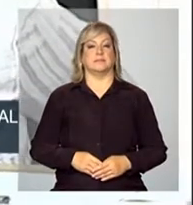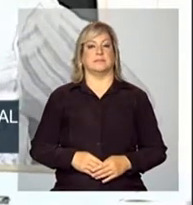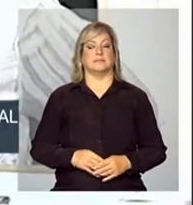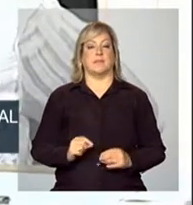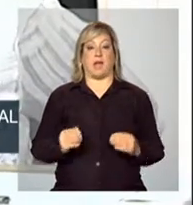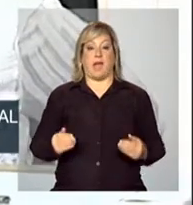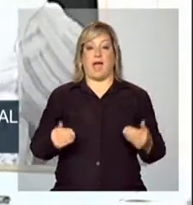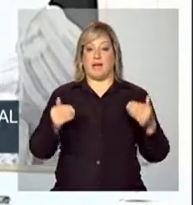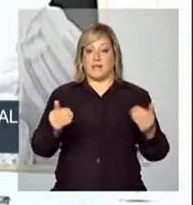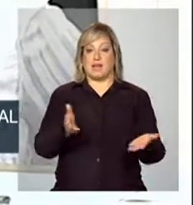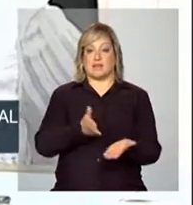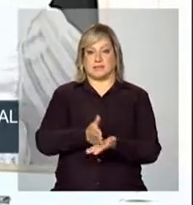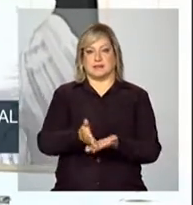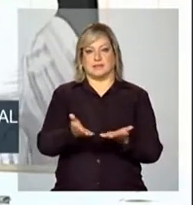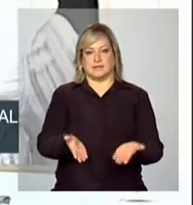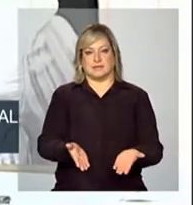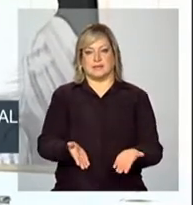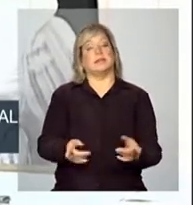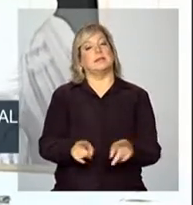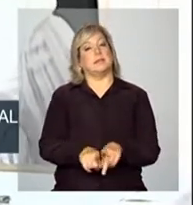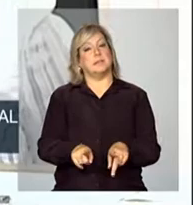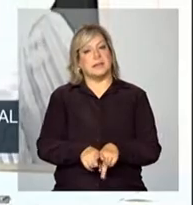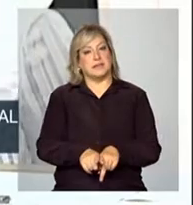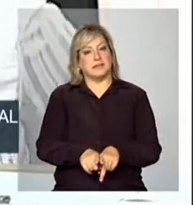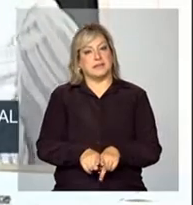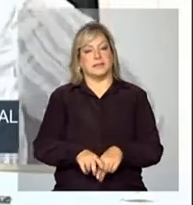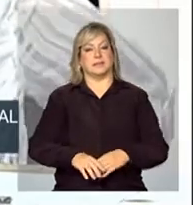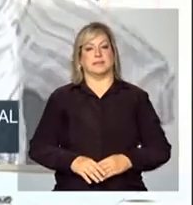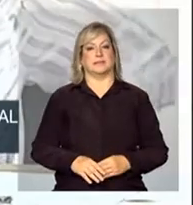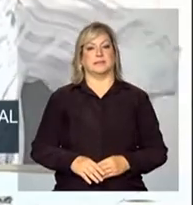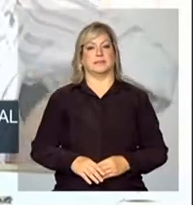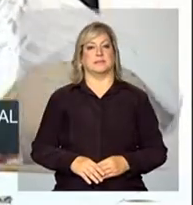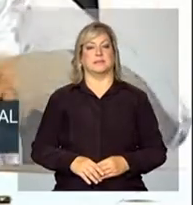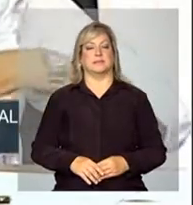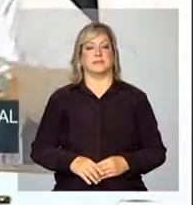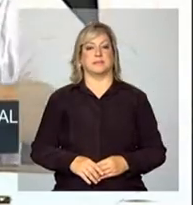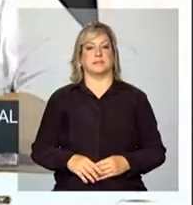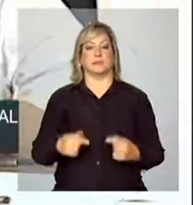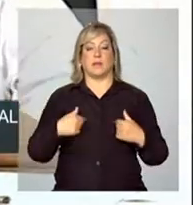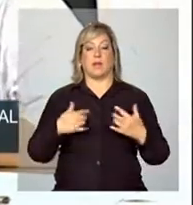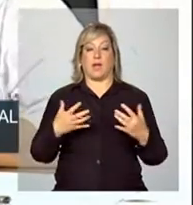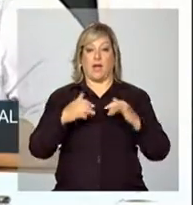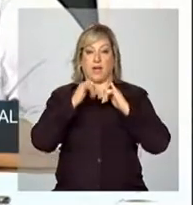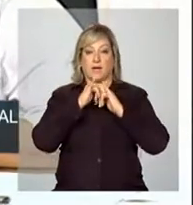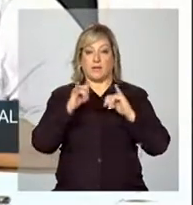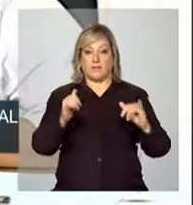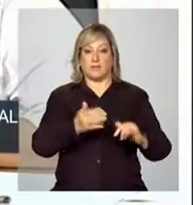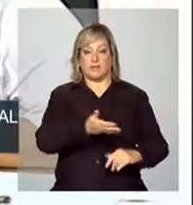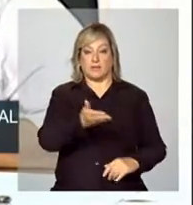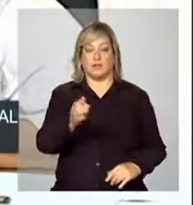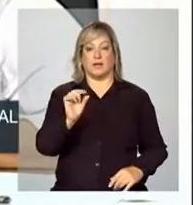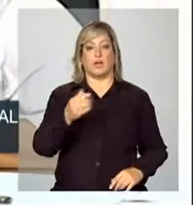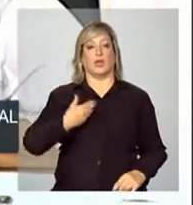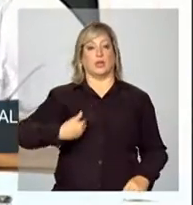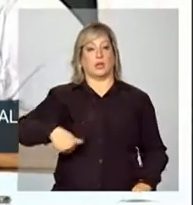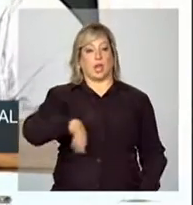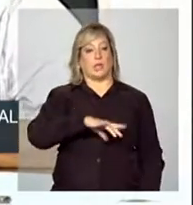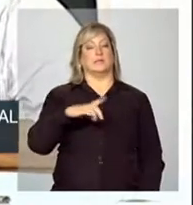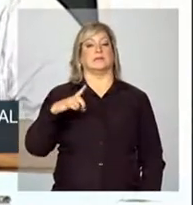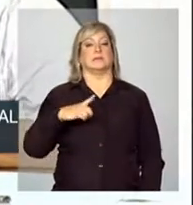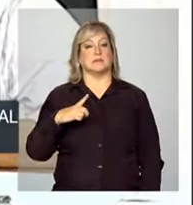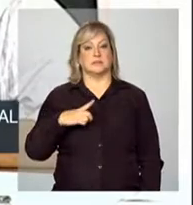avance nessa direção e finalmente eu quero dizer que nós temos